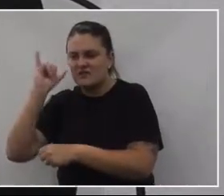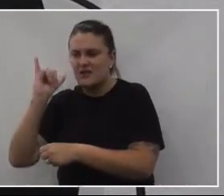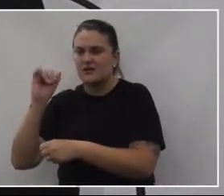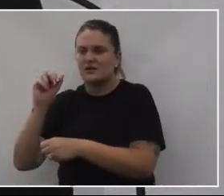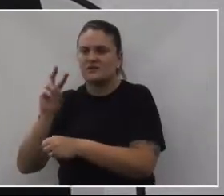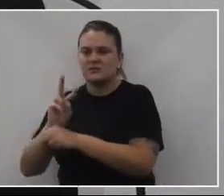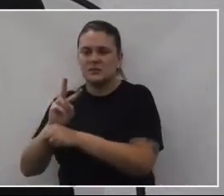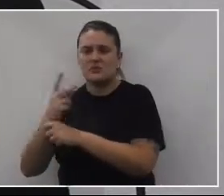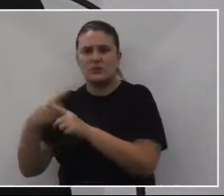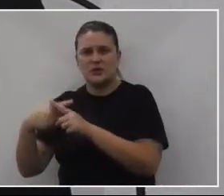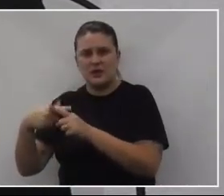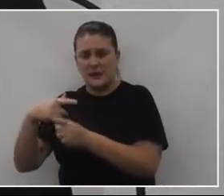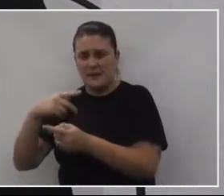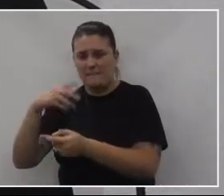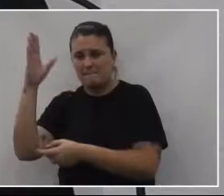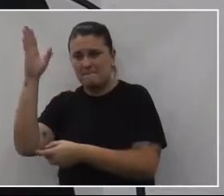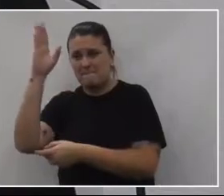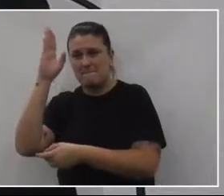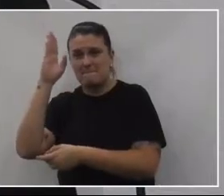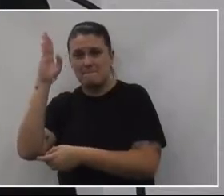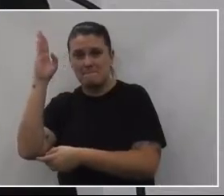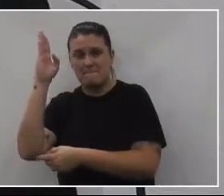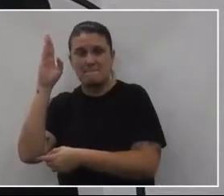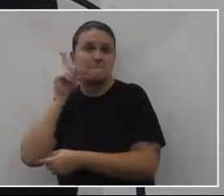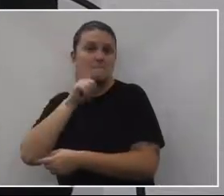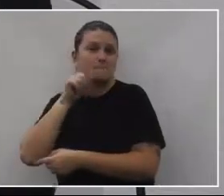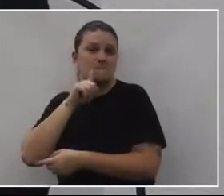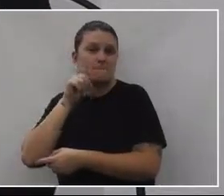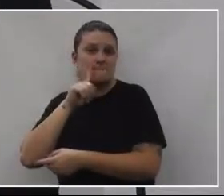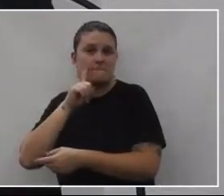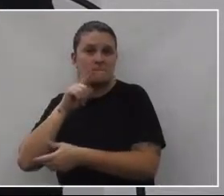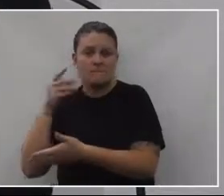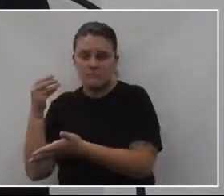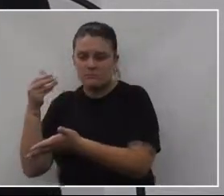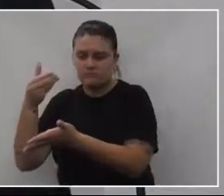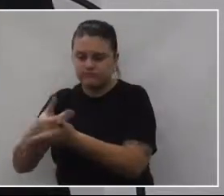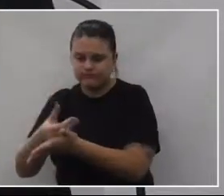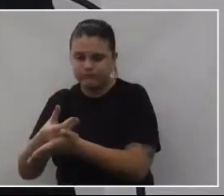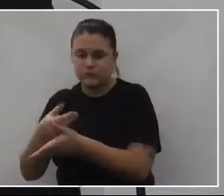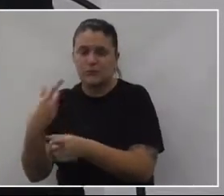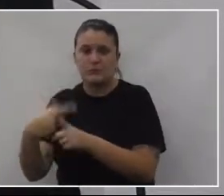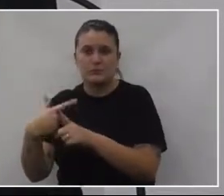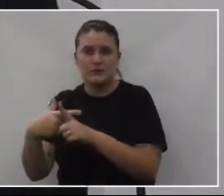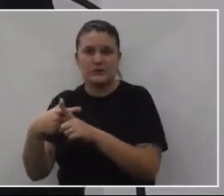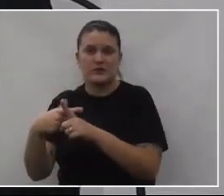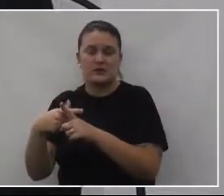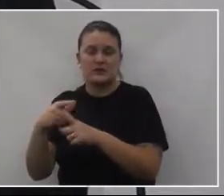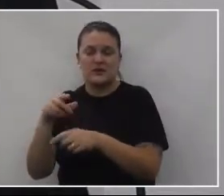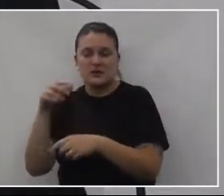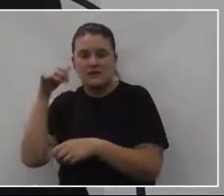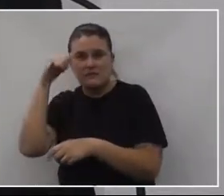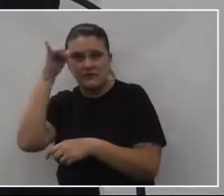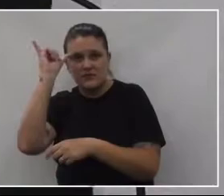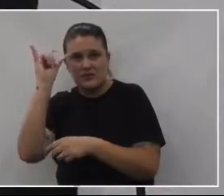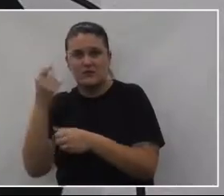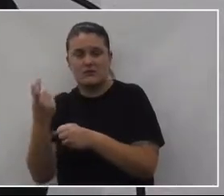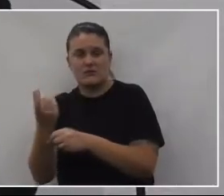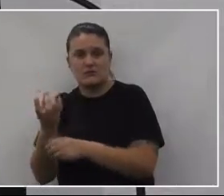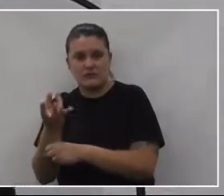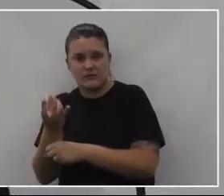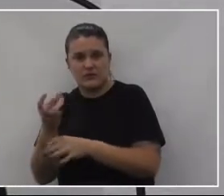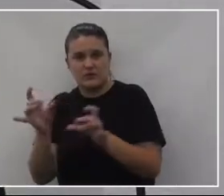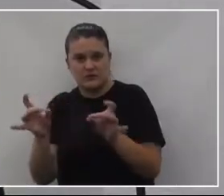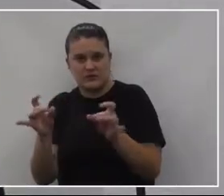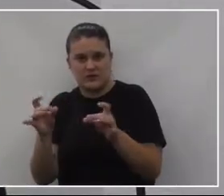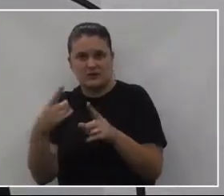investe dinheiro no mundo, que os Estados Unidos da América, no combate ao tráfico, é um dos maiores consumidores do mundo de quase todos os tipos de droga. Ou